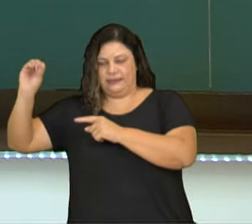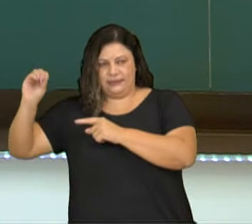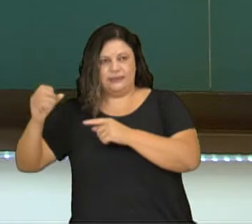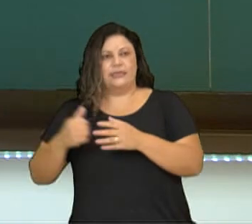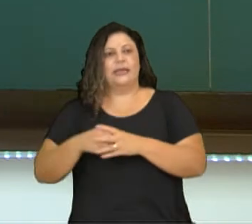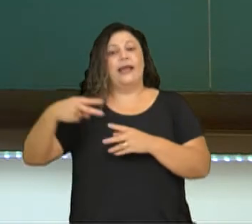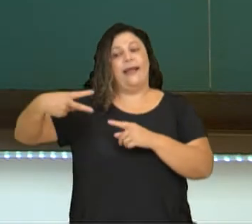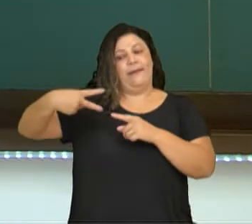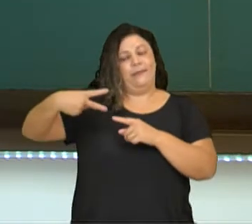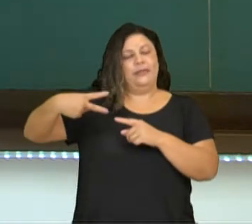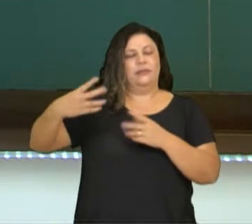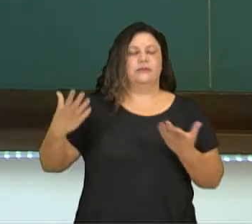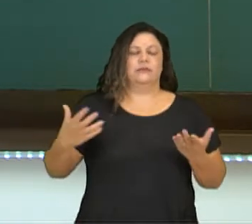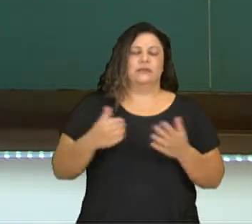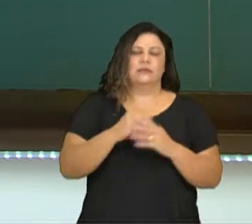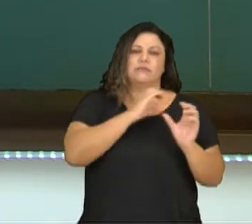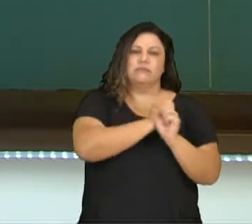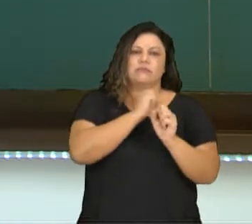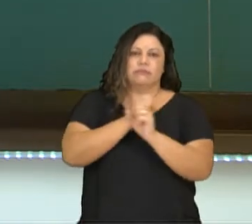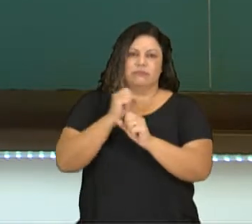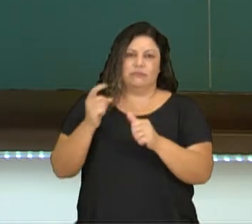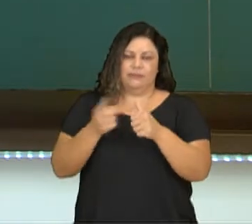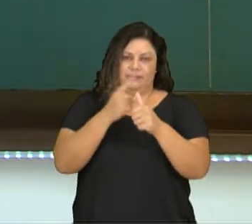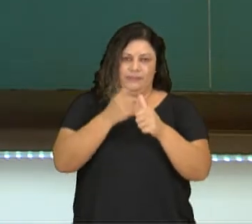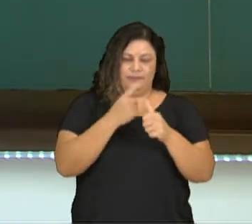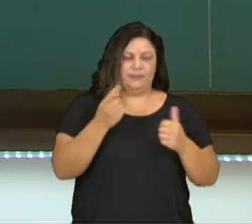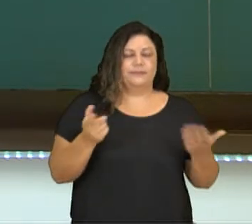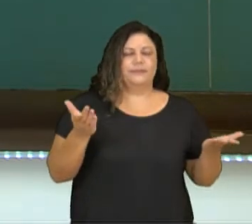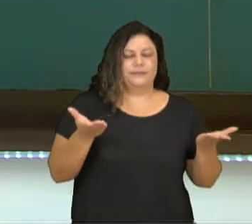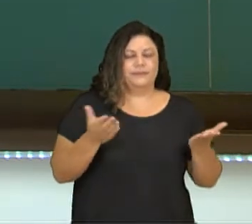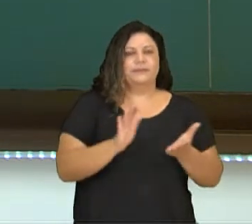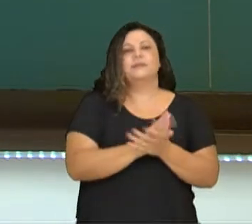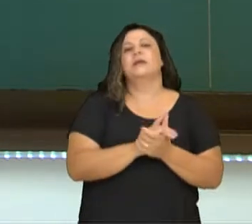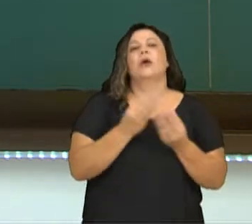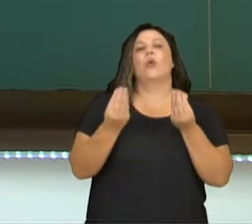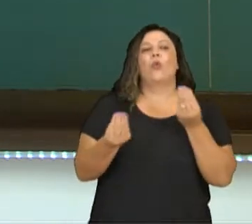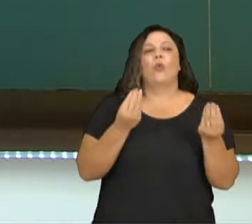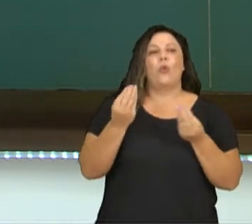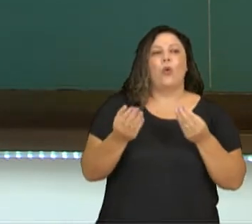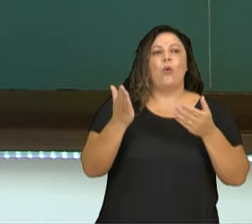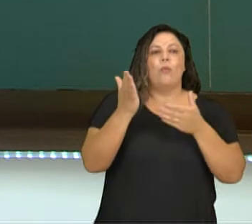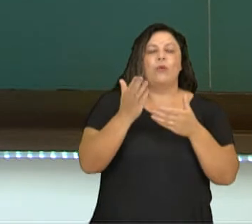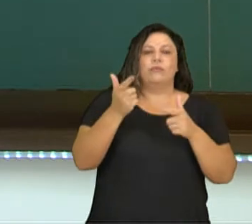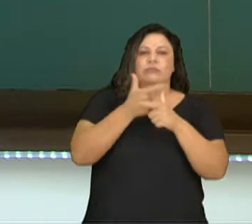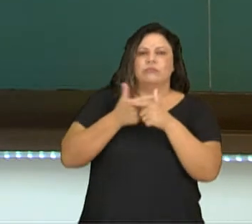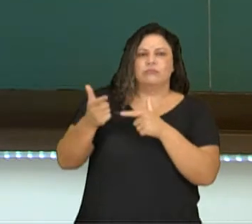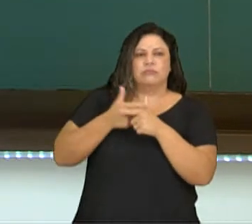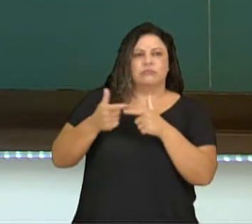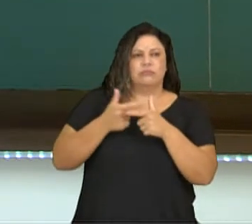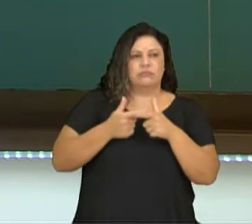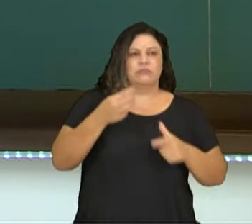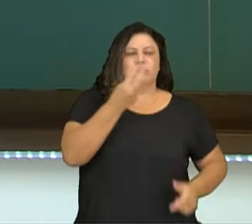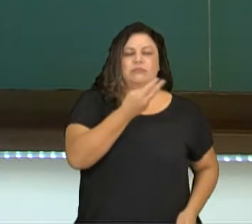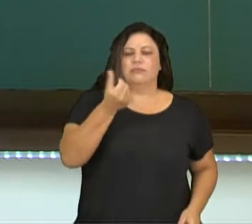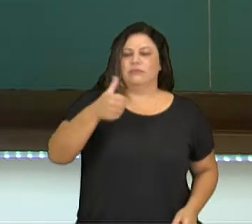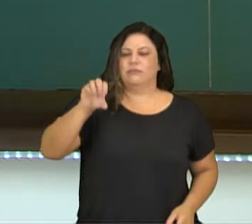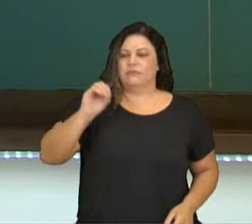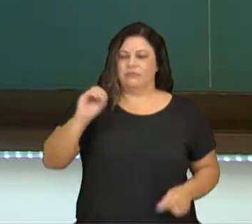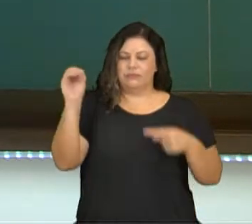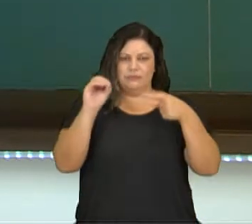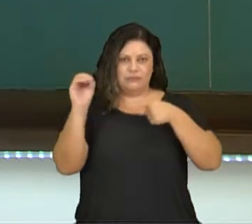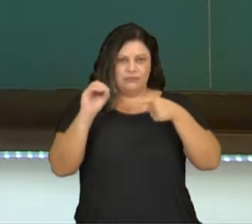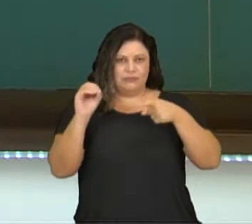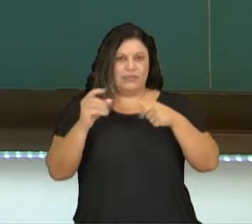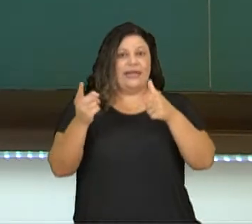que 360 graus, vamos calcular a sua primeira determinação. Como? Eu divido esse ângulo por 360 e a